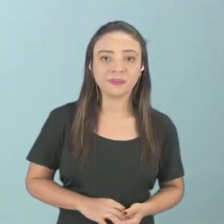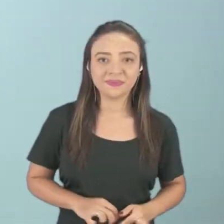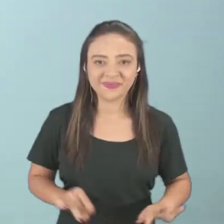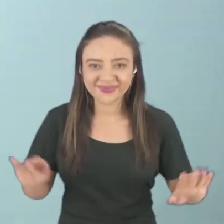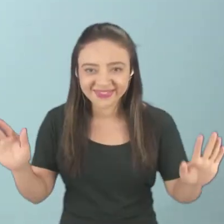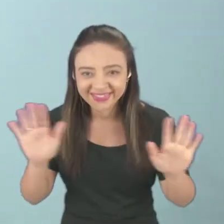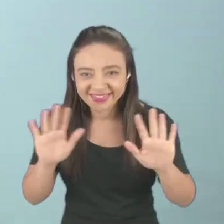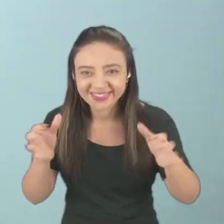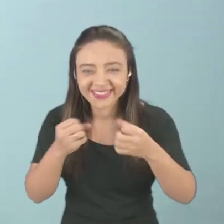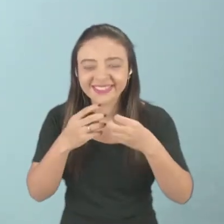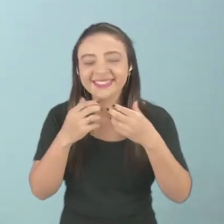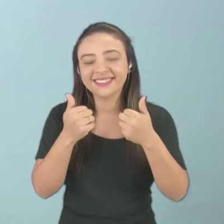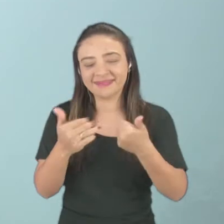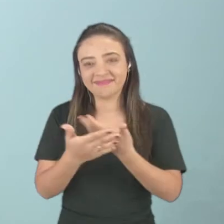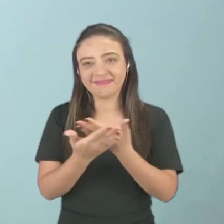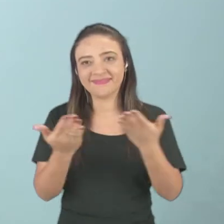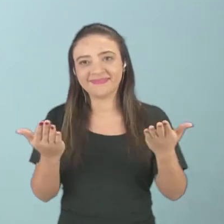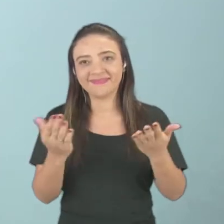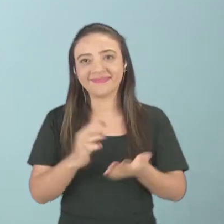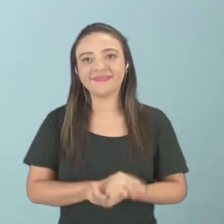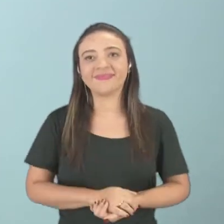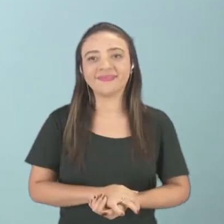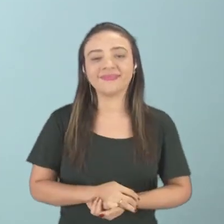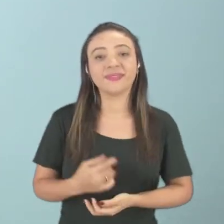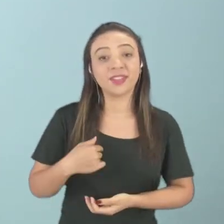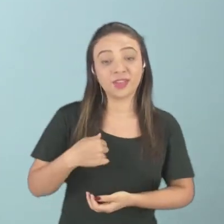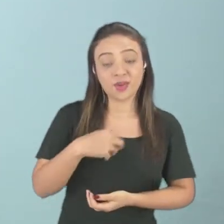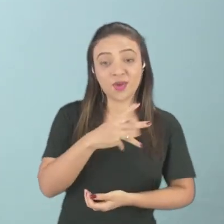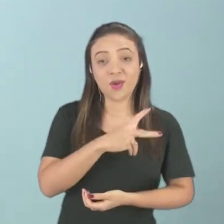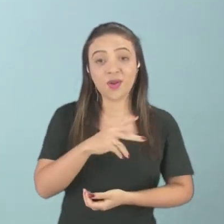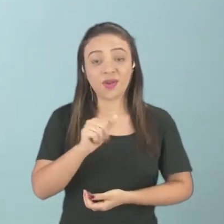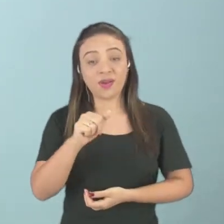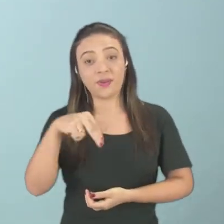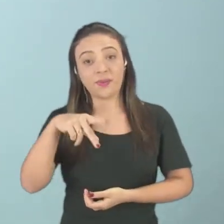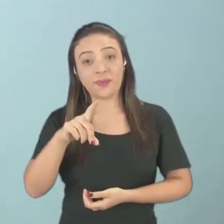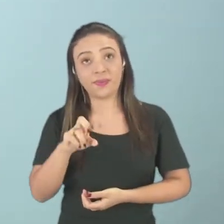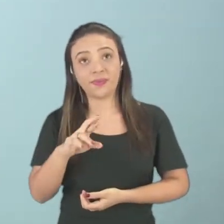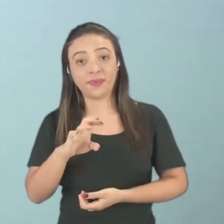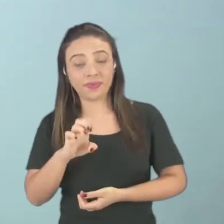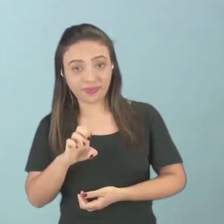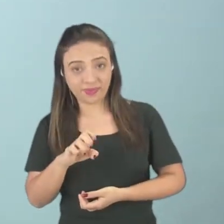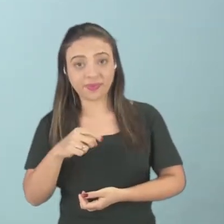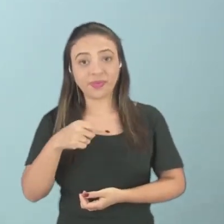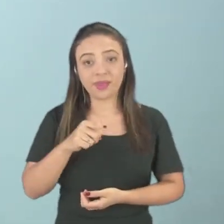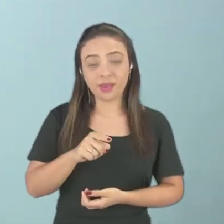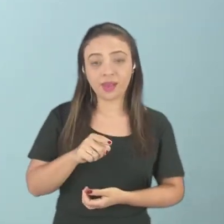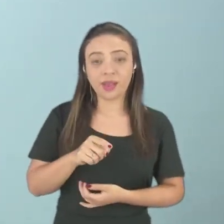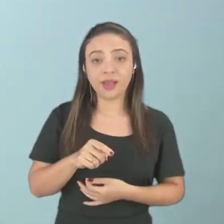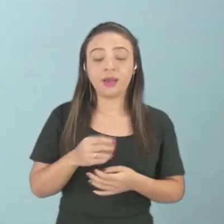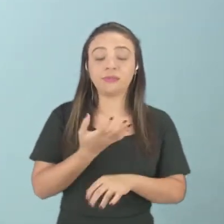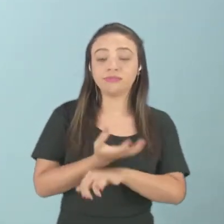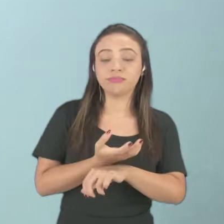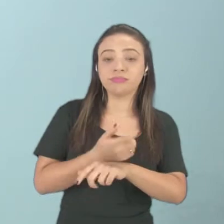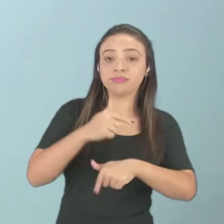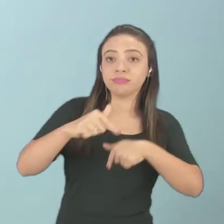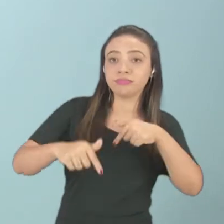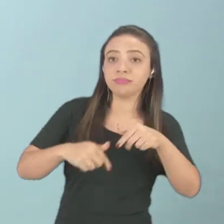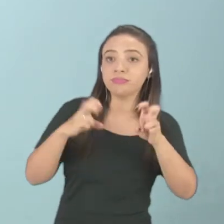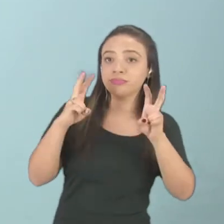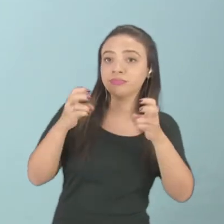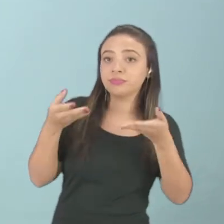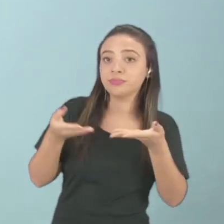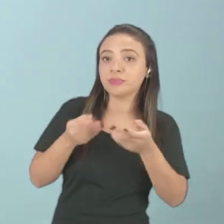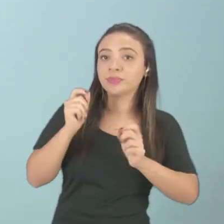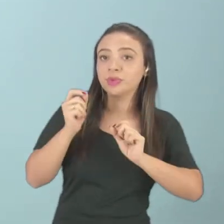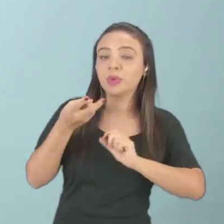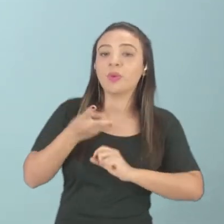e fala aí galerinha tudo bem com vocês professor André novamente para falar das disciplinas de química tá eu assunto de